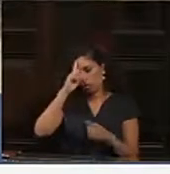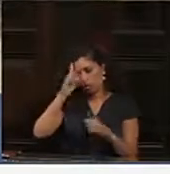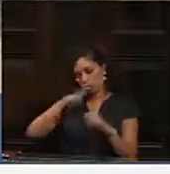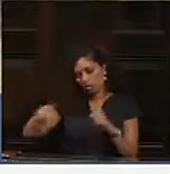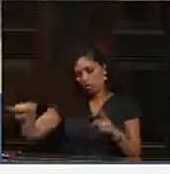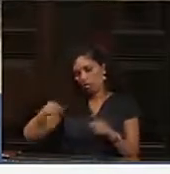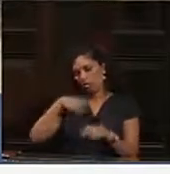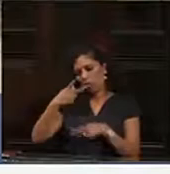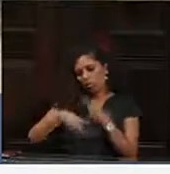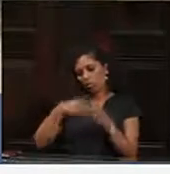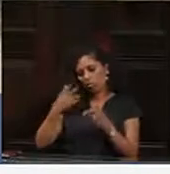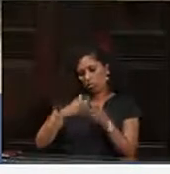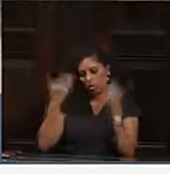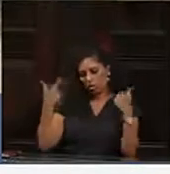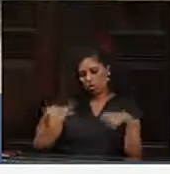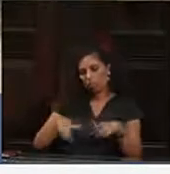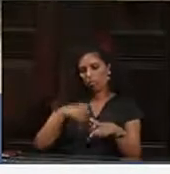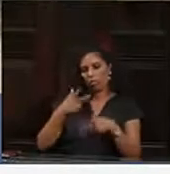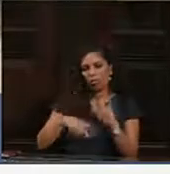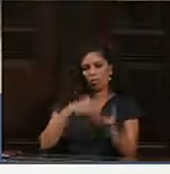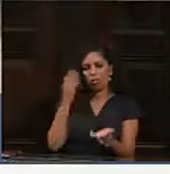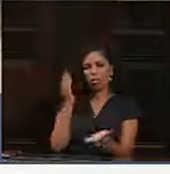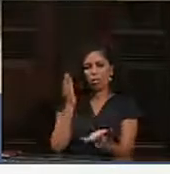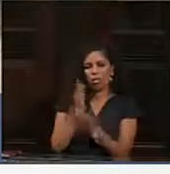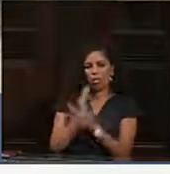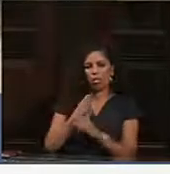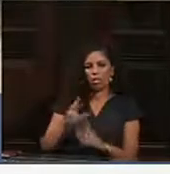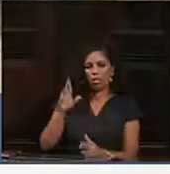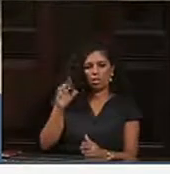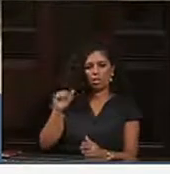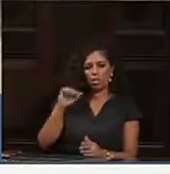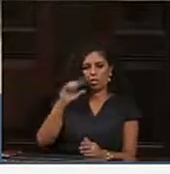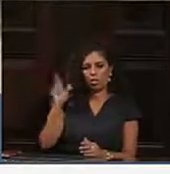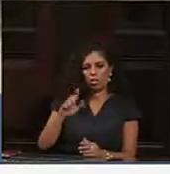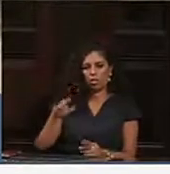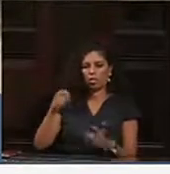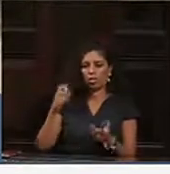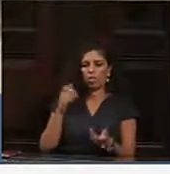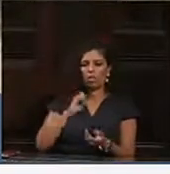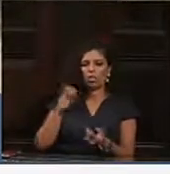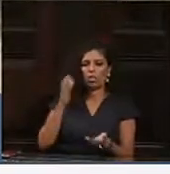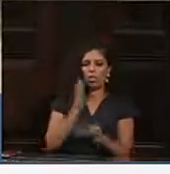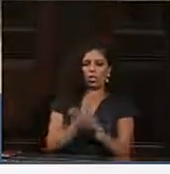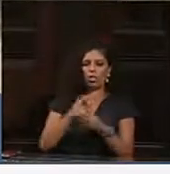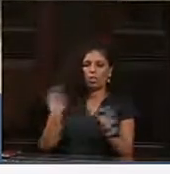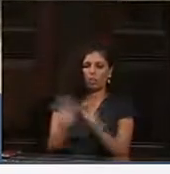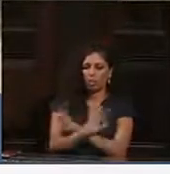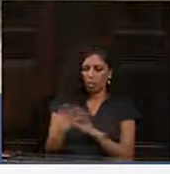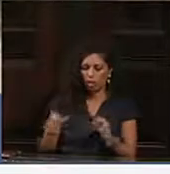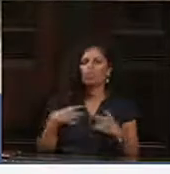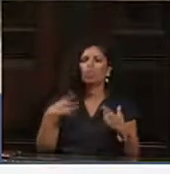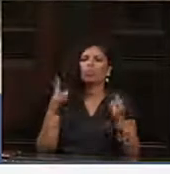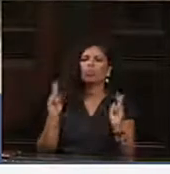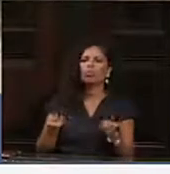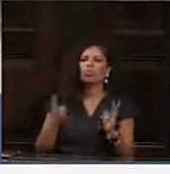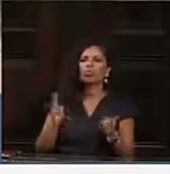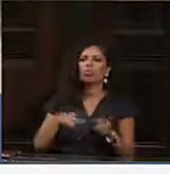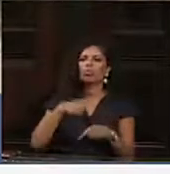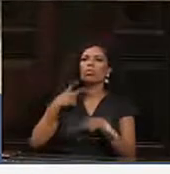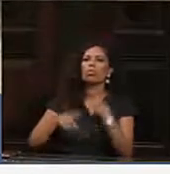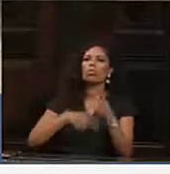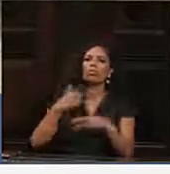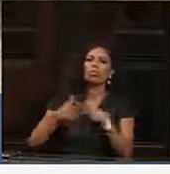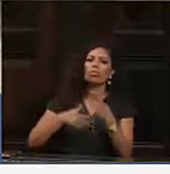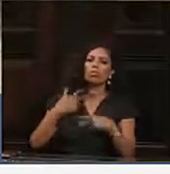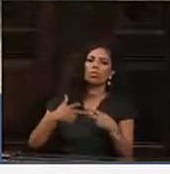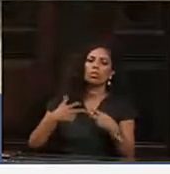LERJ cobrando o fim do RAS. Toda semana. Enquanto o RAS não acabar, presidente, eu vou estar aqui usando da